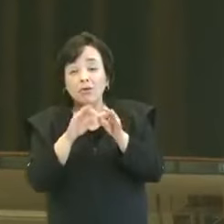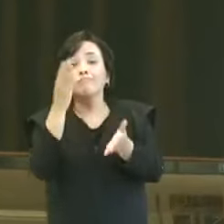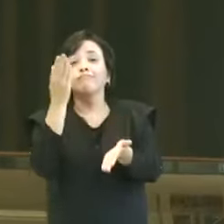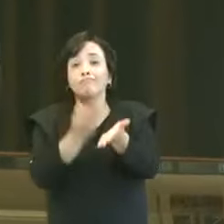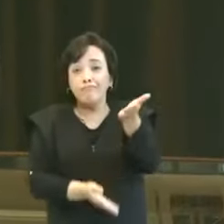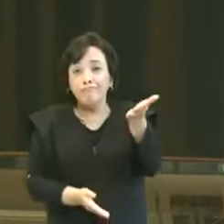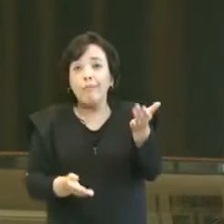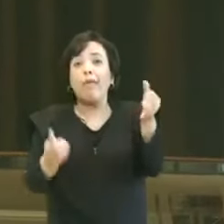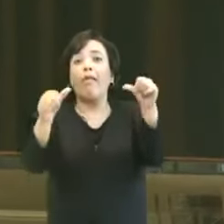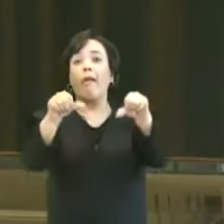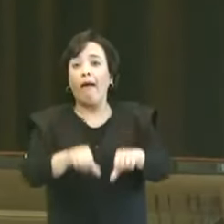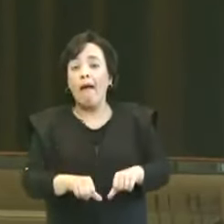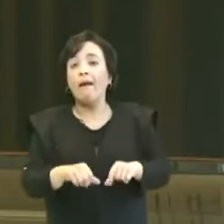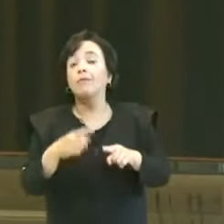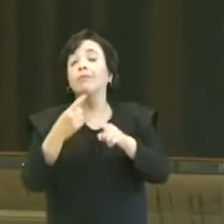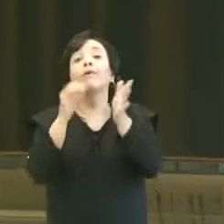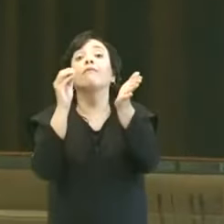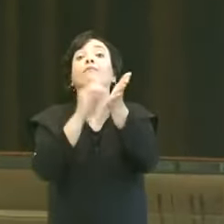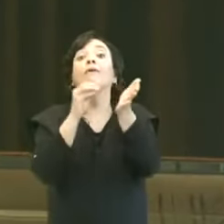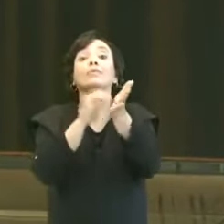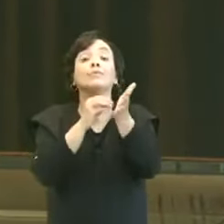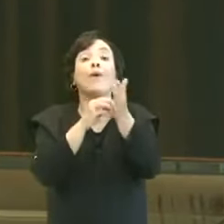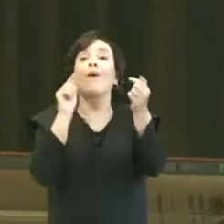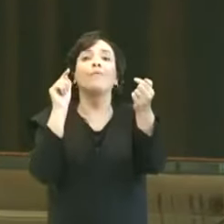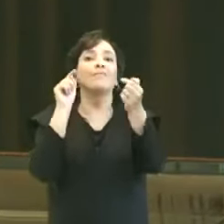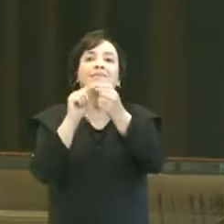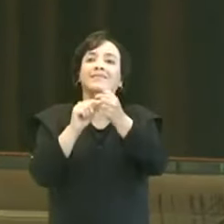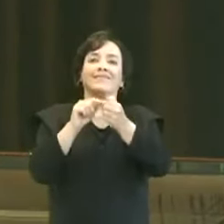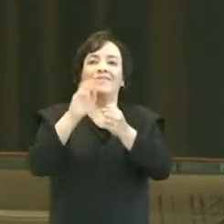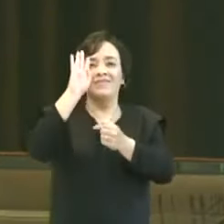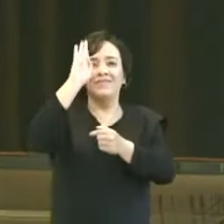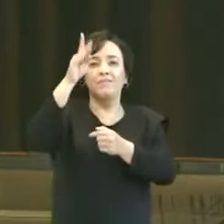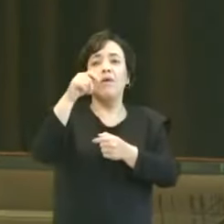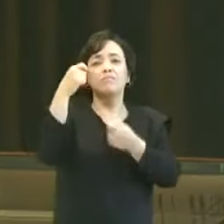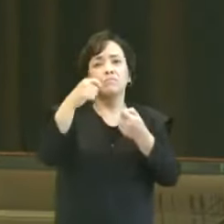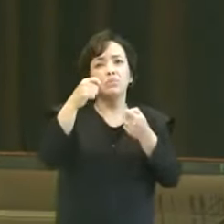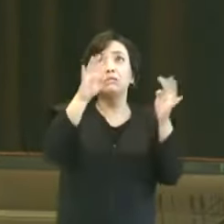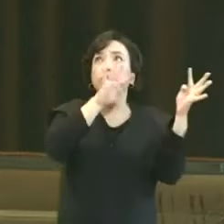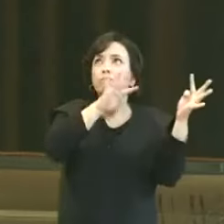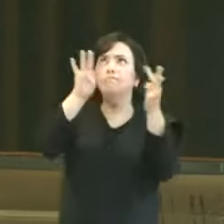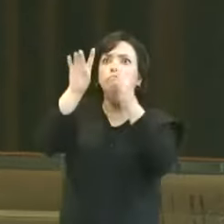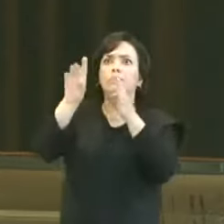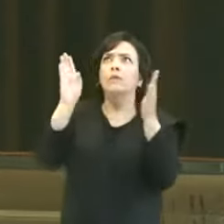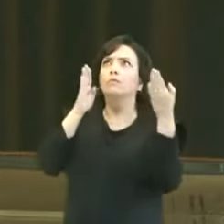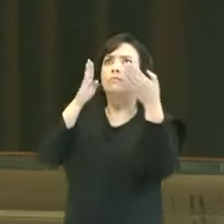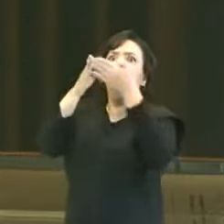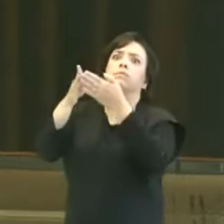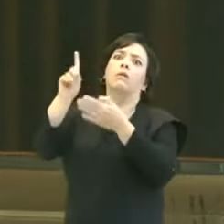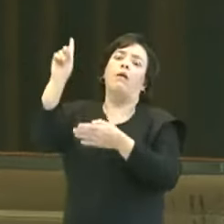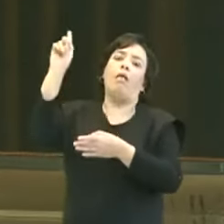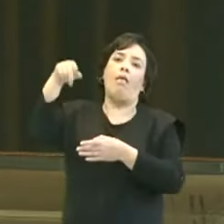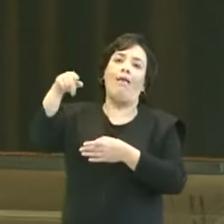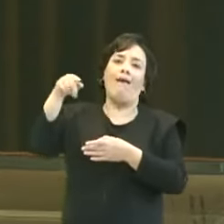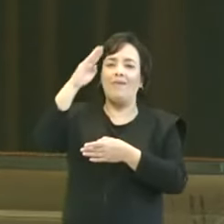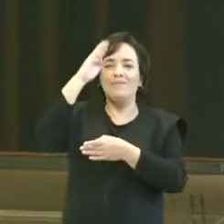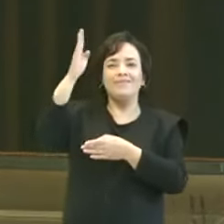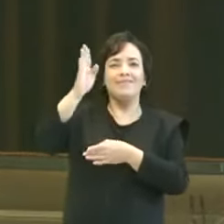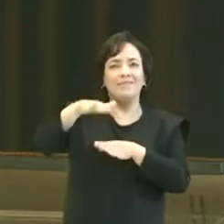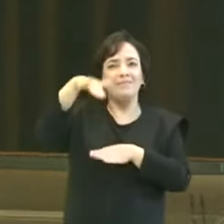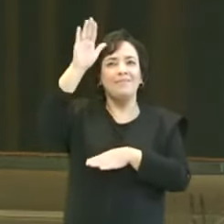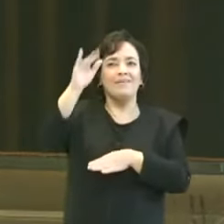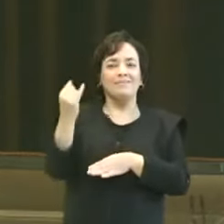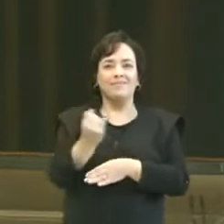te dizer, se você se voltar para o Senhor, se a presença dEle, a busca por Ele for o propósito maior da sua vida, hoje